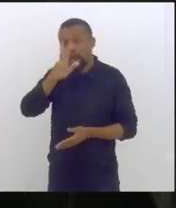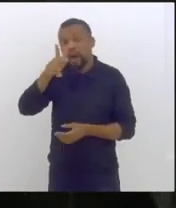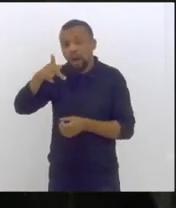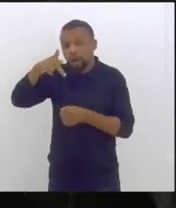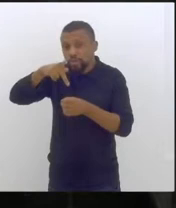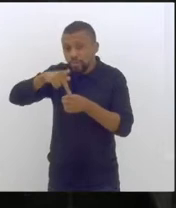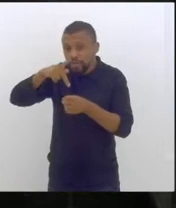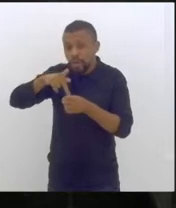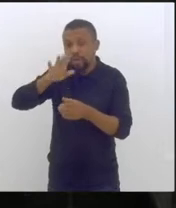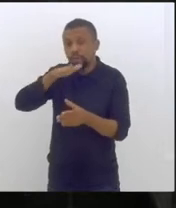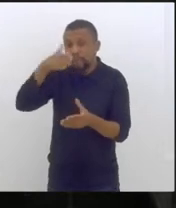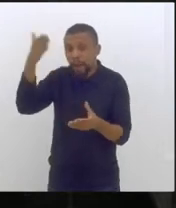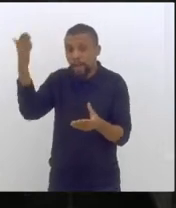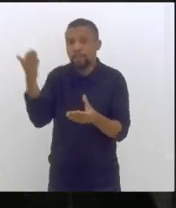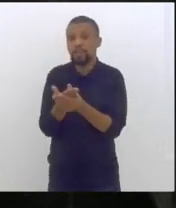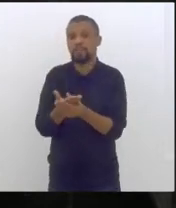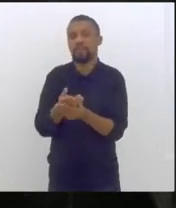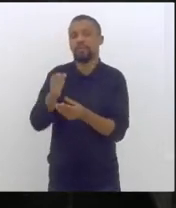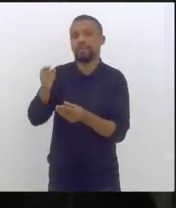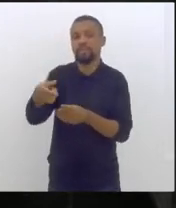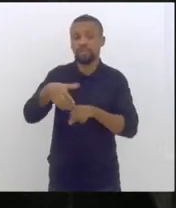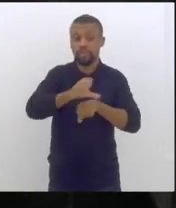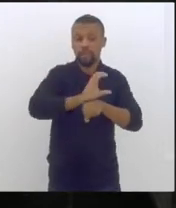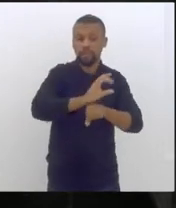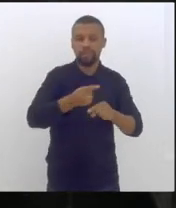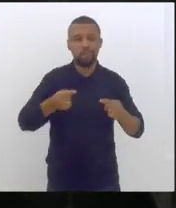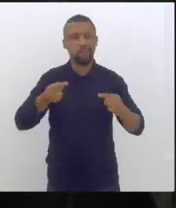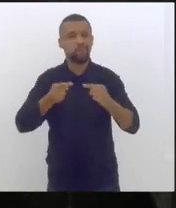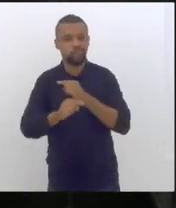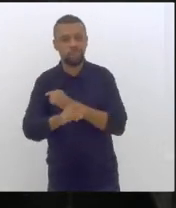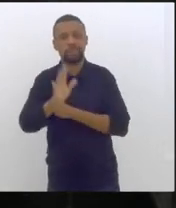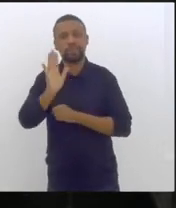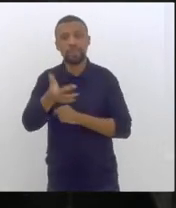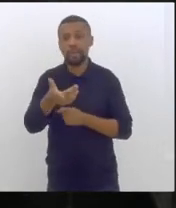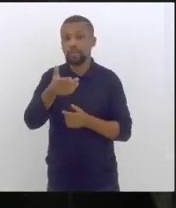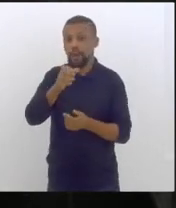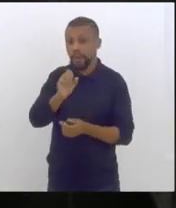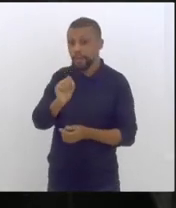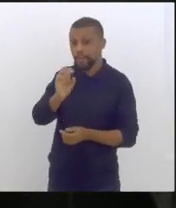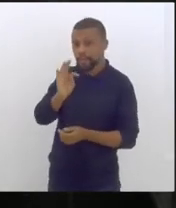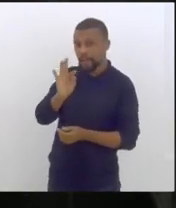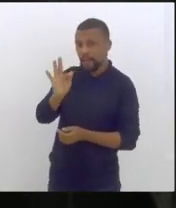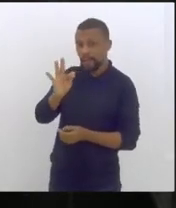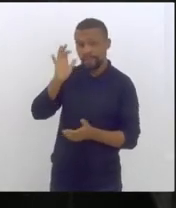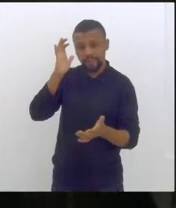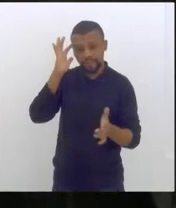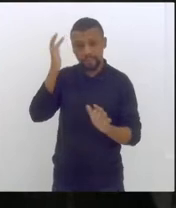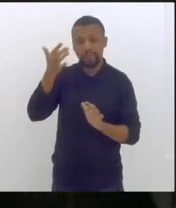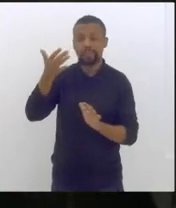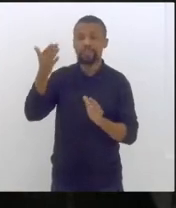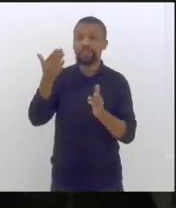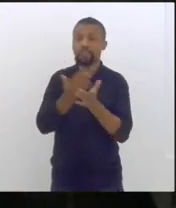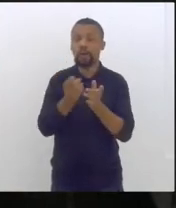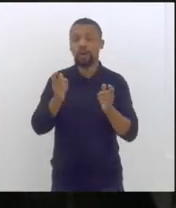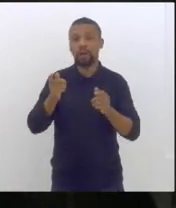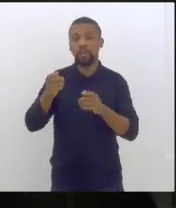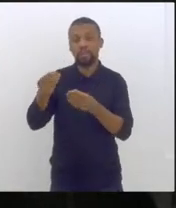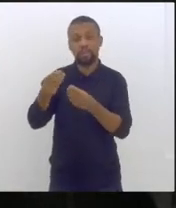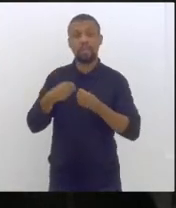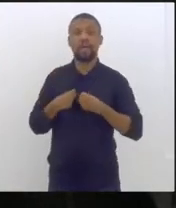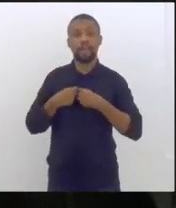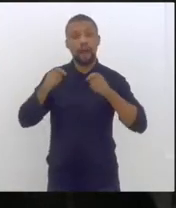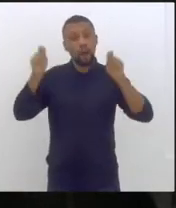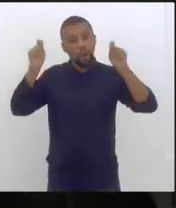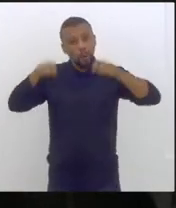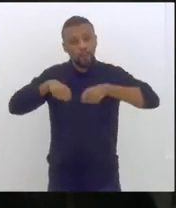é uma ação direta de inconstitucionalidade que já tinha sido decidida no Supremo que dava competência a